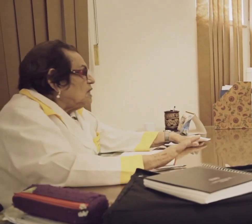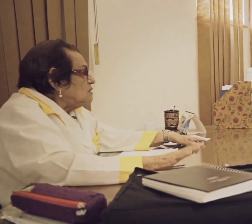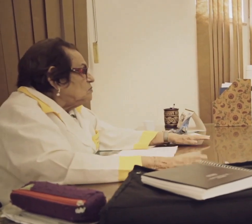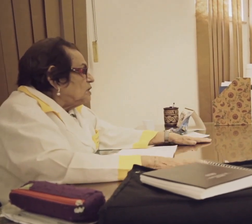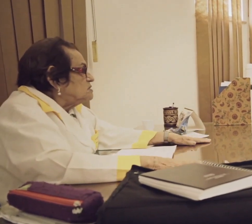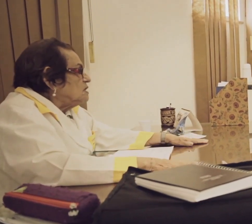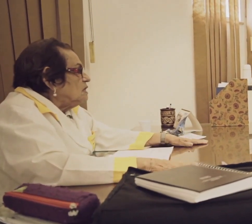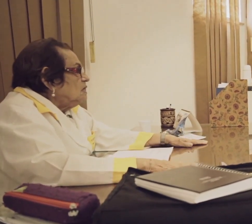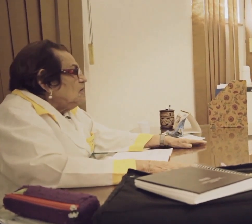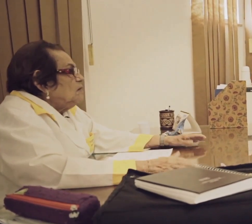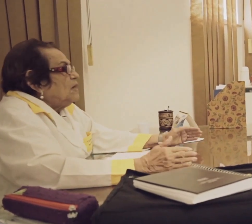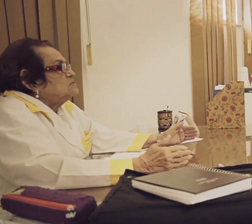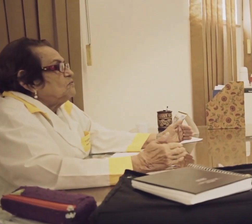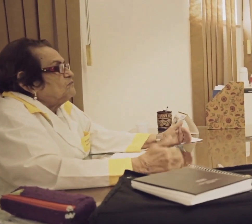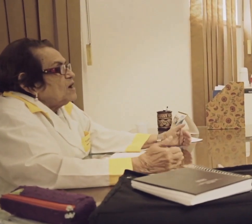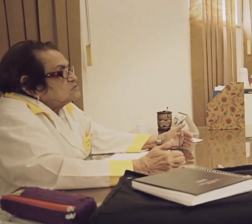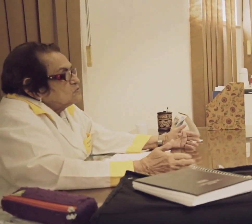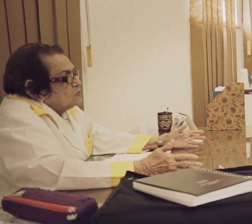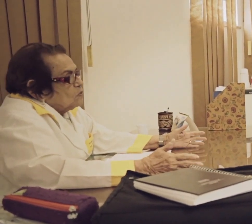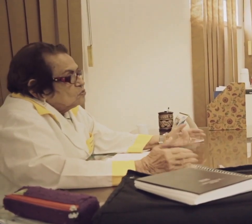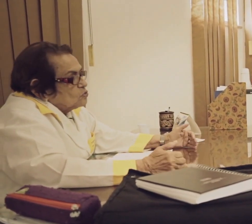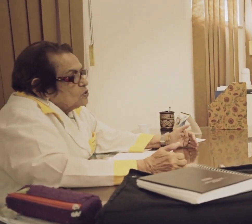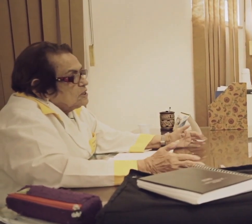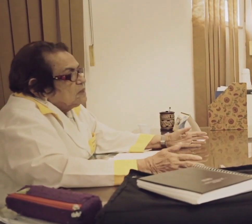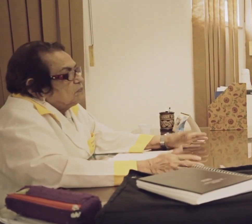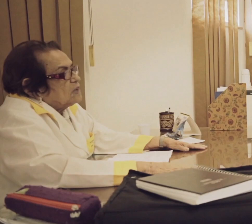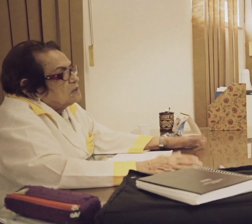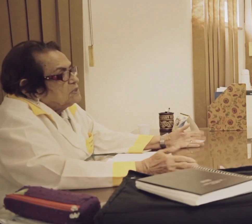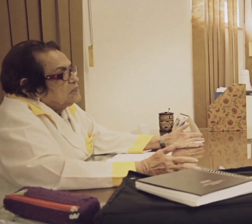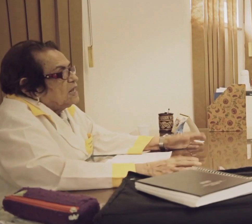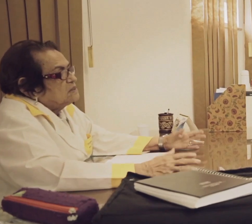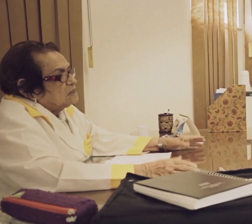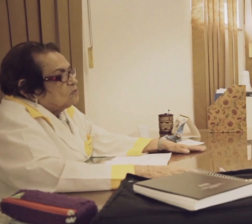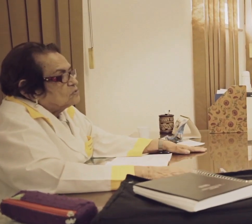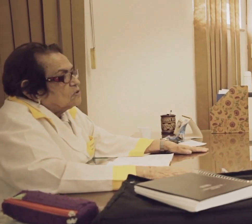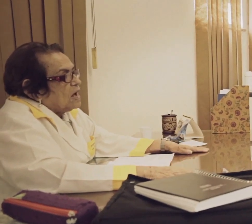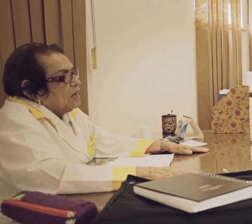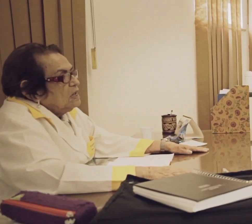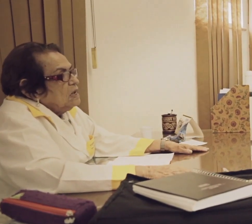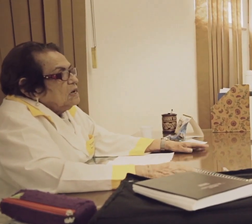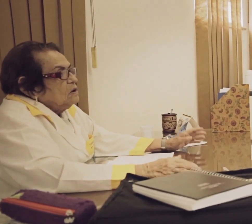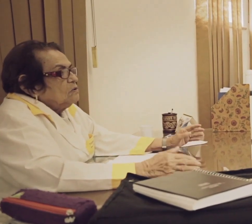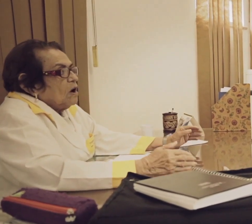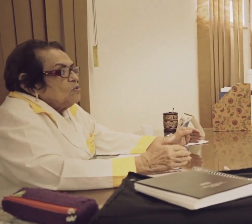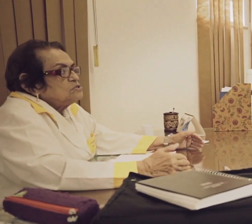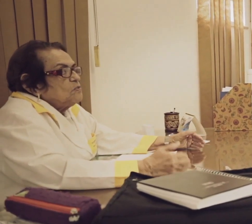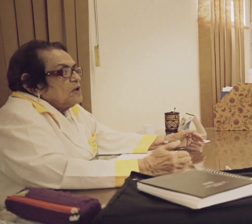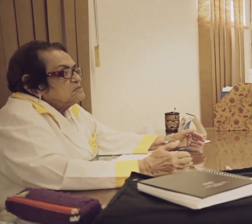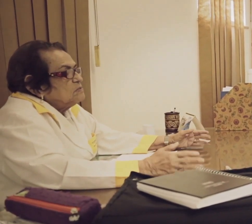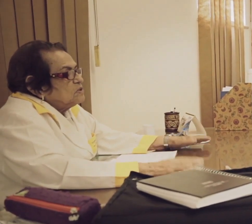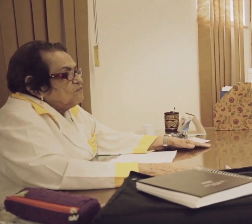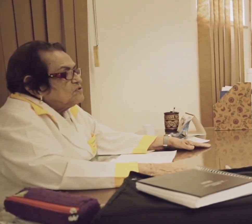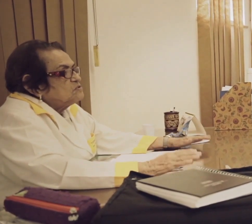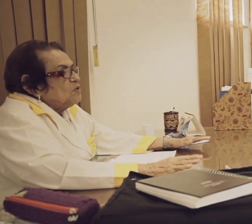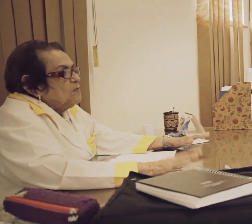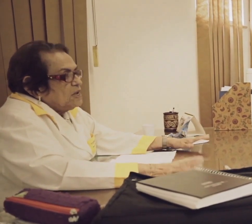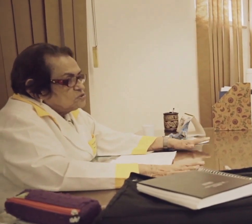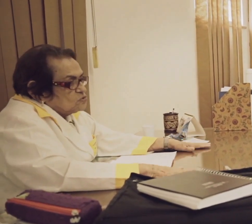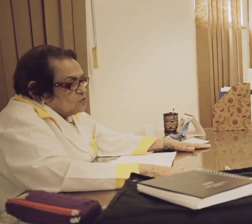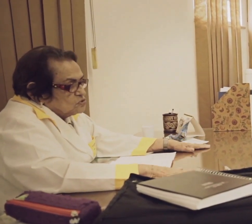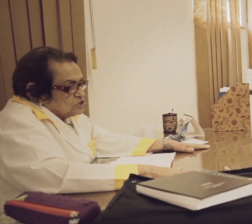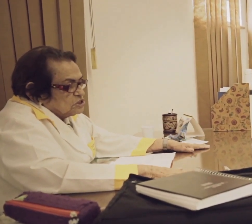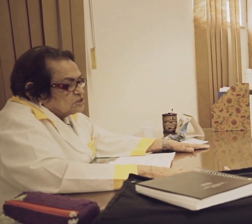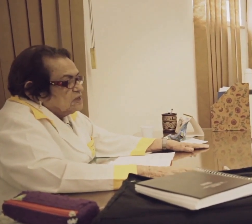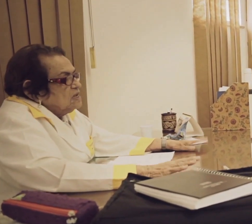não tenho nada no rins, né? Mas eu faço controle, né? Cada minha idade tem que controlar. O último exame que eu fiz, o meu